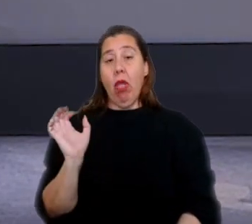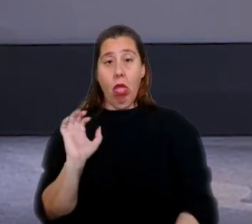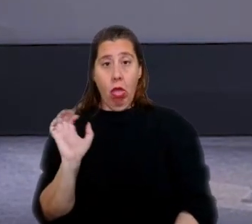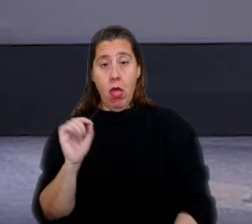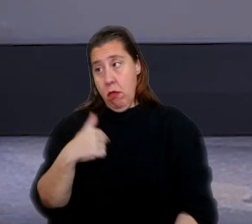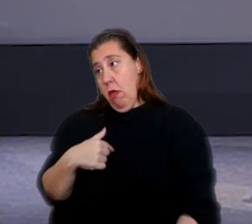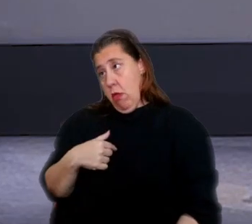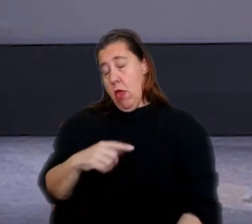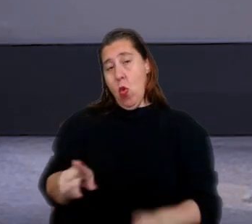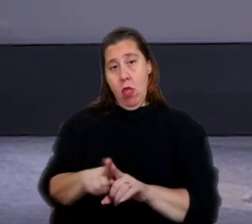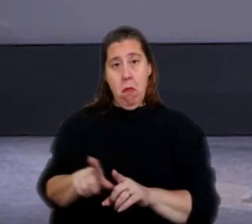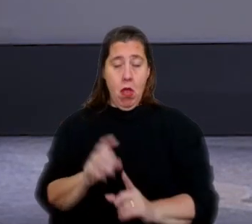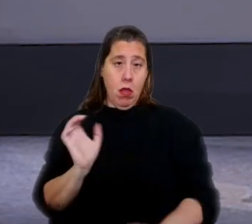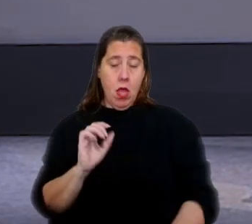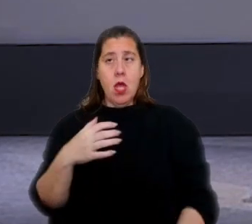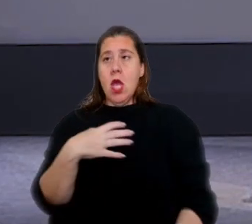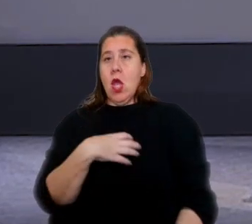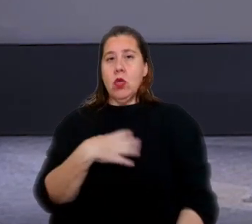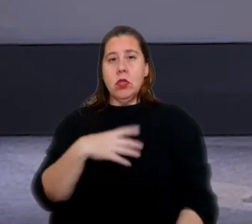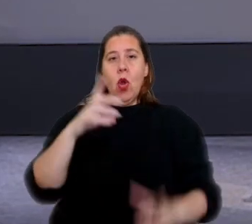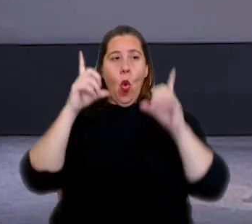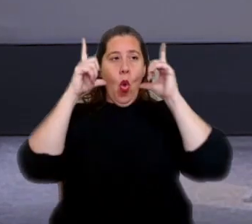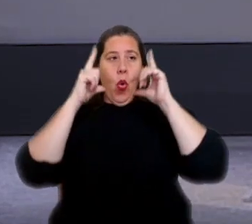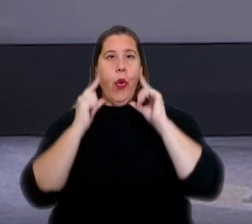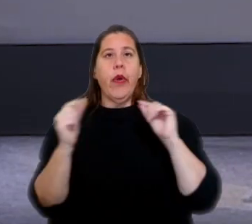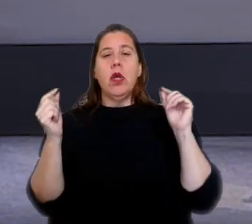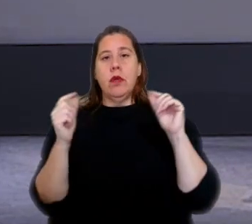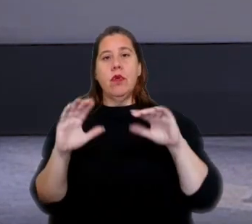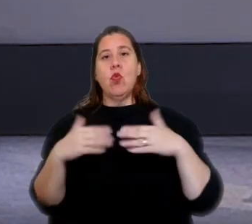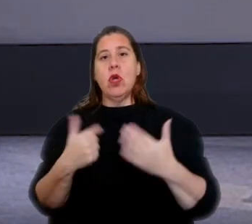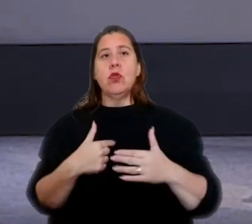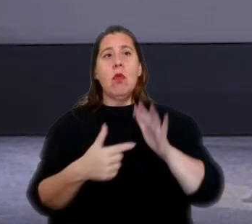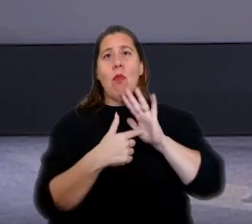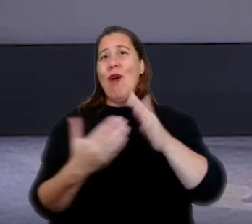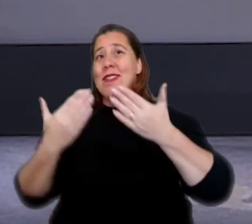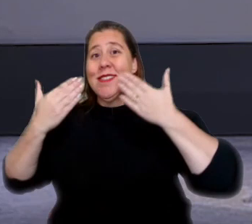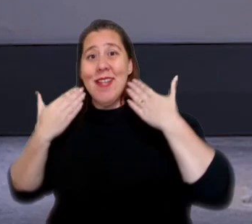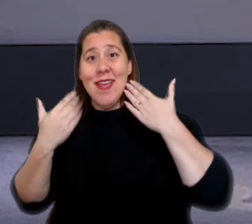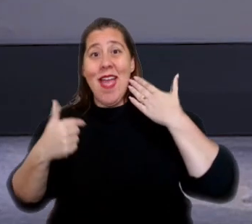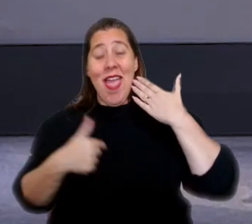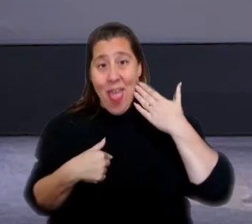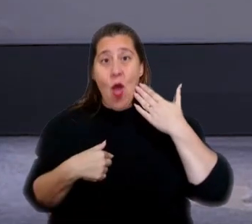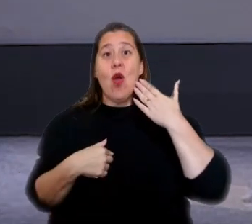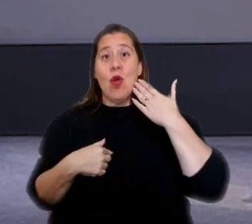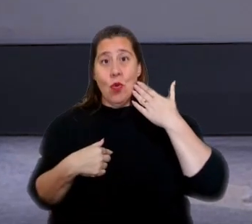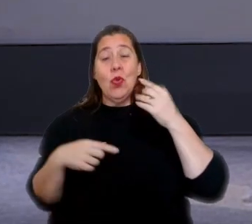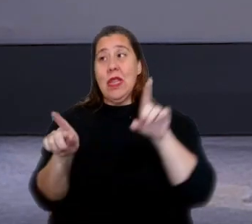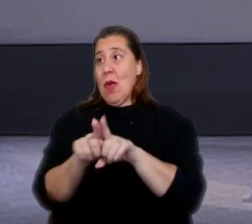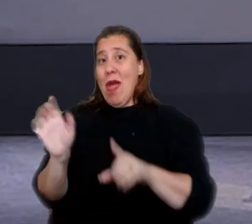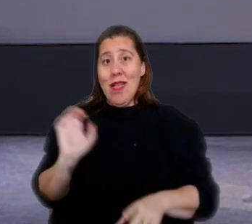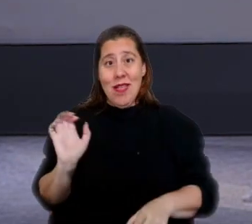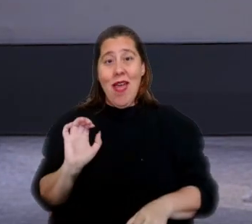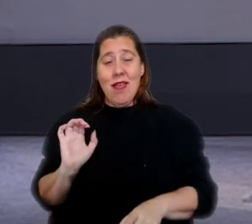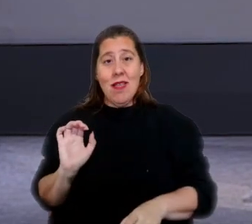homem gay, por exemplo, eu sou um homem gay, eu senti um alívio de pressão em algum momento quando, enfim, saí do armário, que é na verdade uma violência, o ato